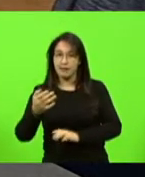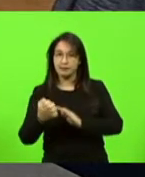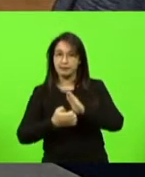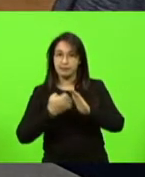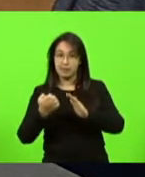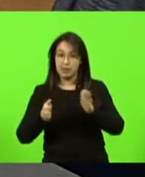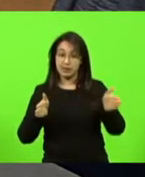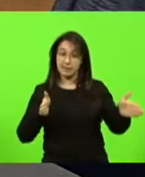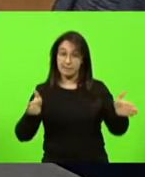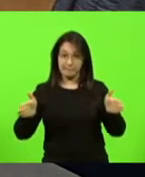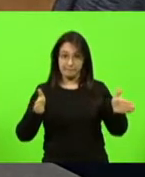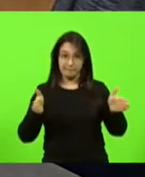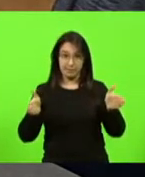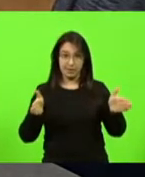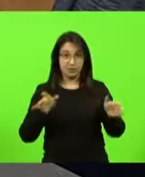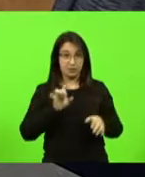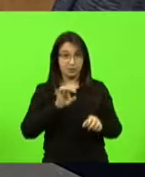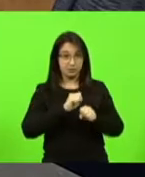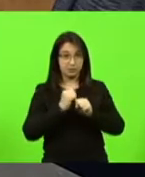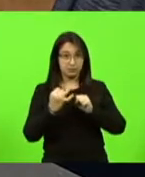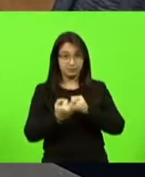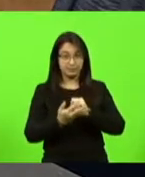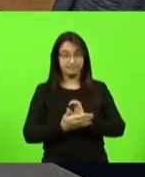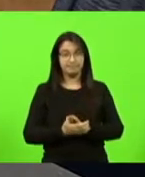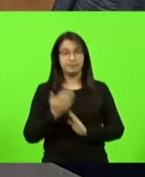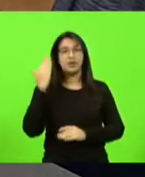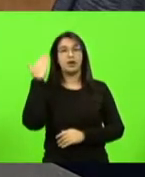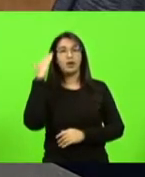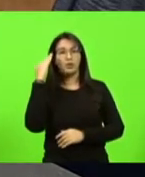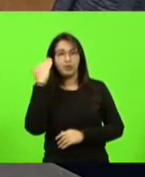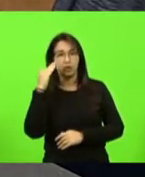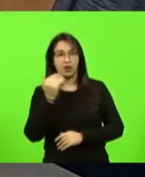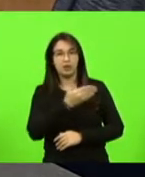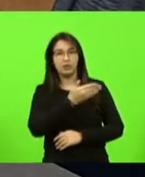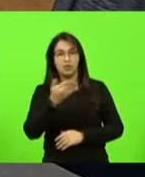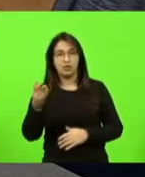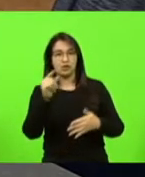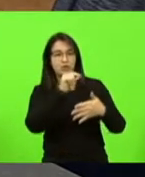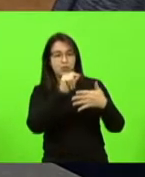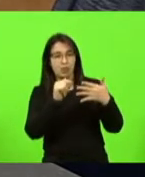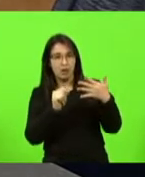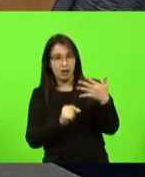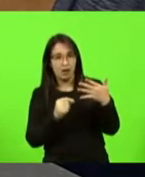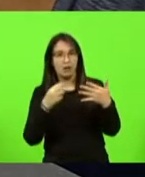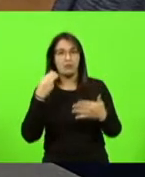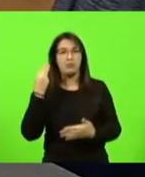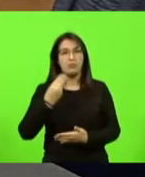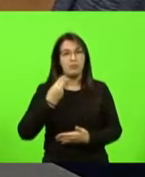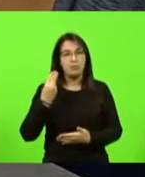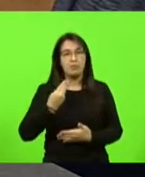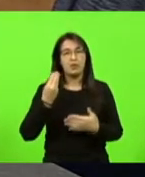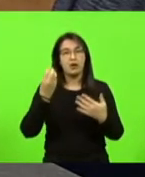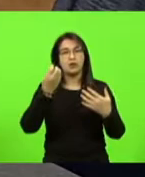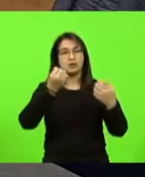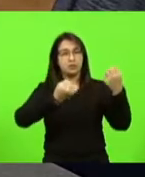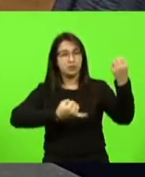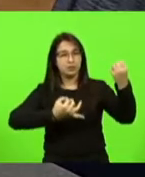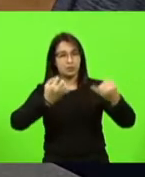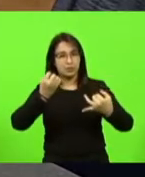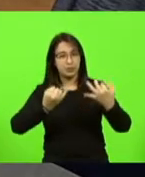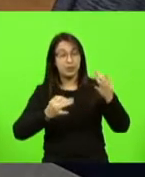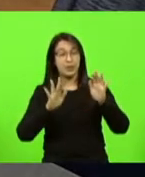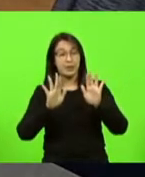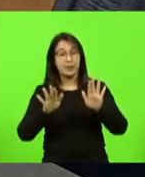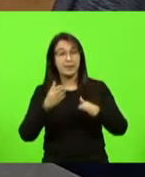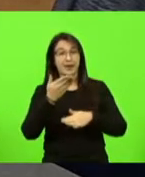Então, esse projeto, eu entendo as colocações do deputado Márcio, mas esse projeto ele